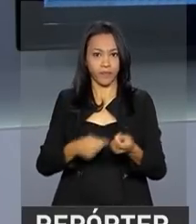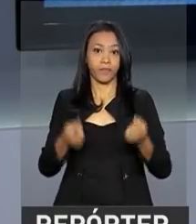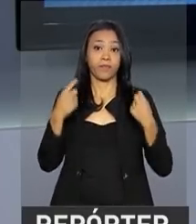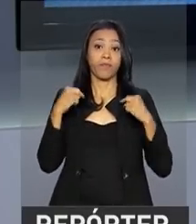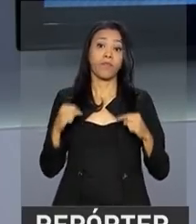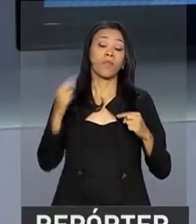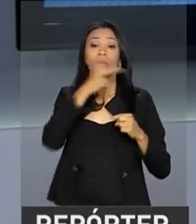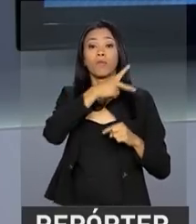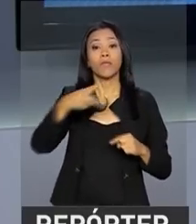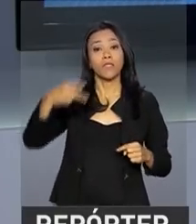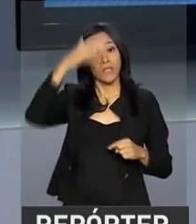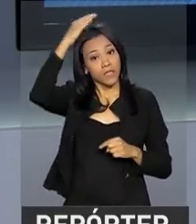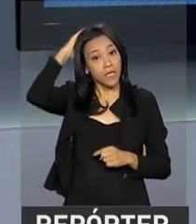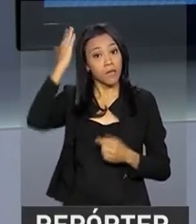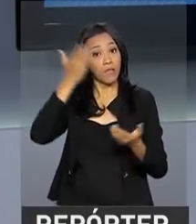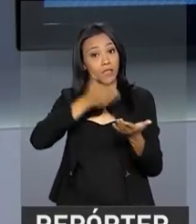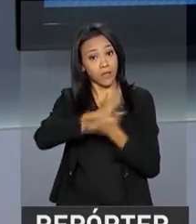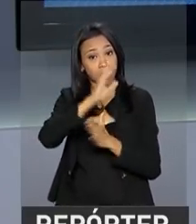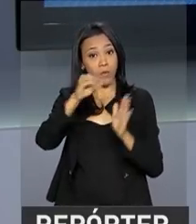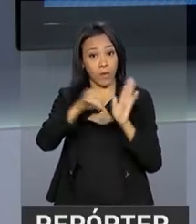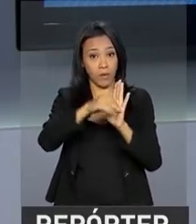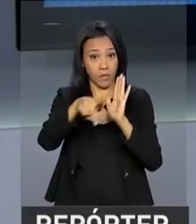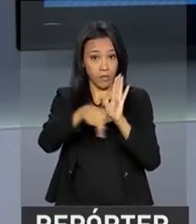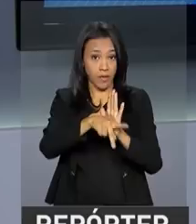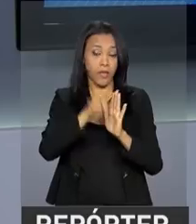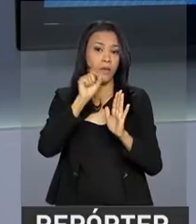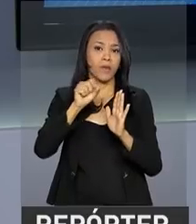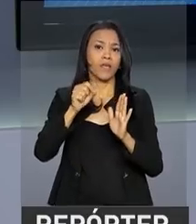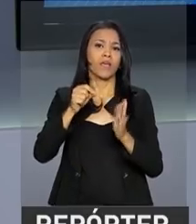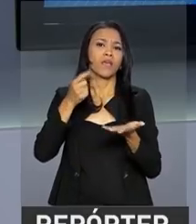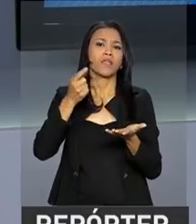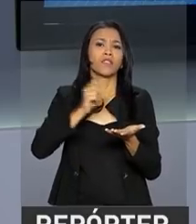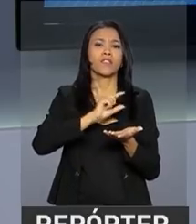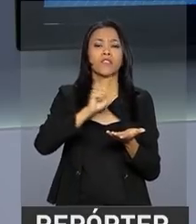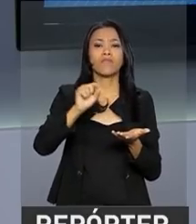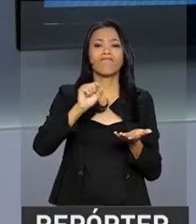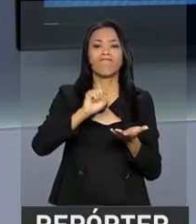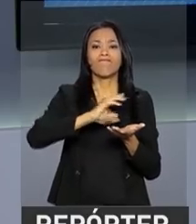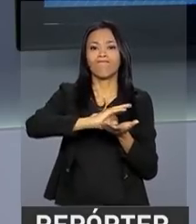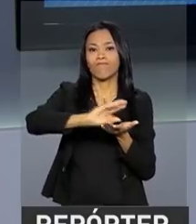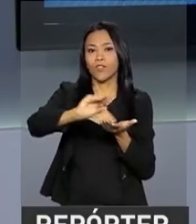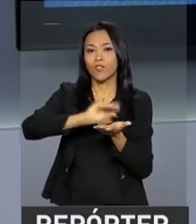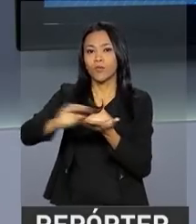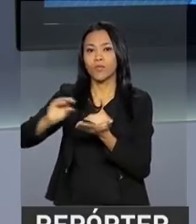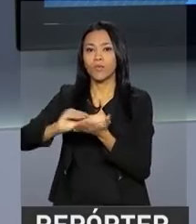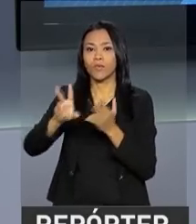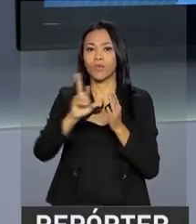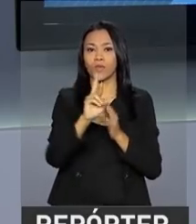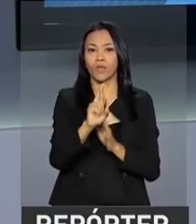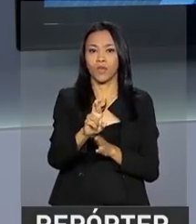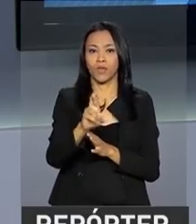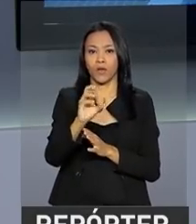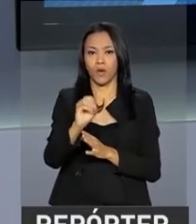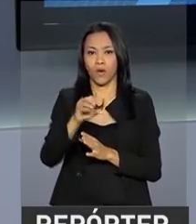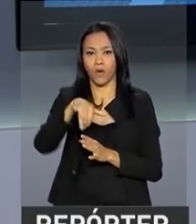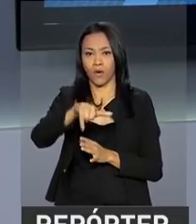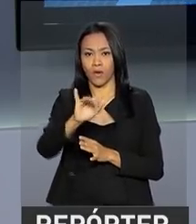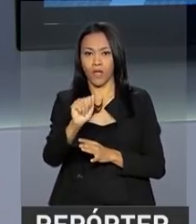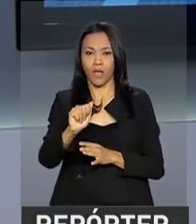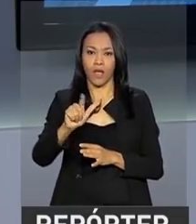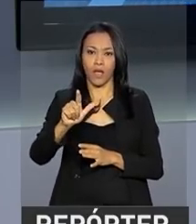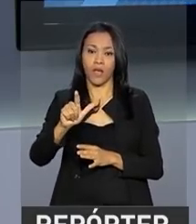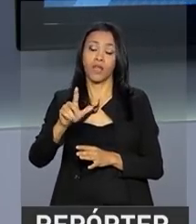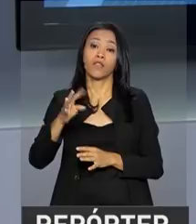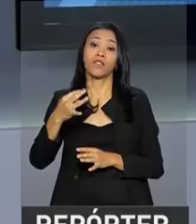temer sancionou a medida provisória que modifica a distribuição de royalties da mineração o ministro de minas e energia fernando coelho